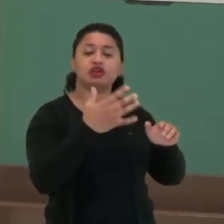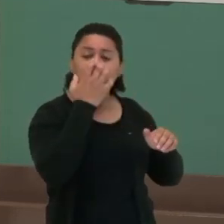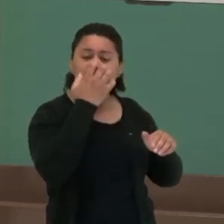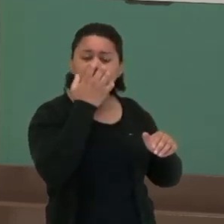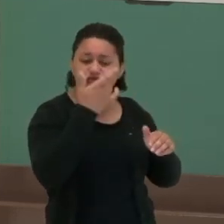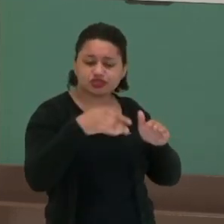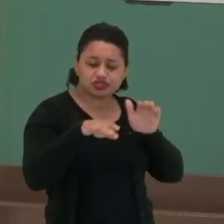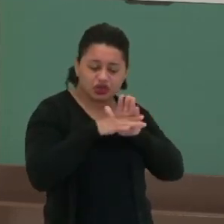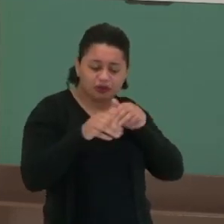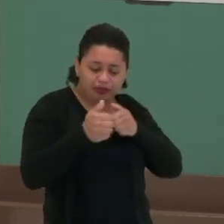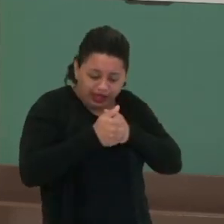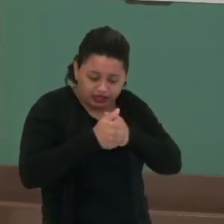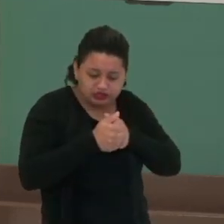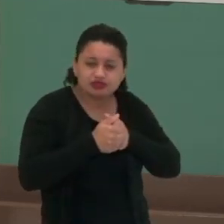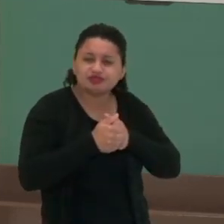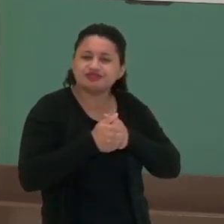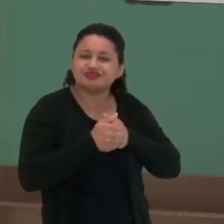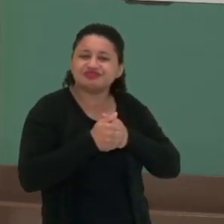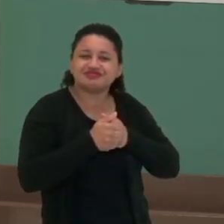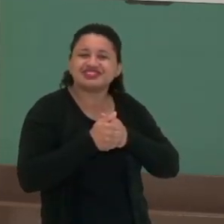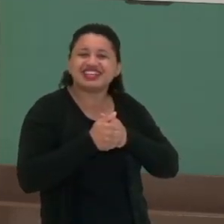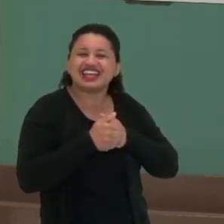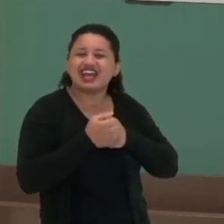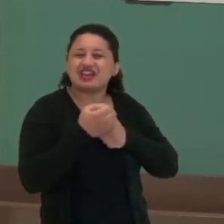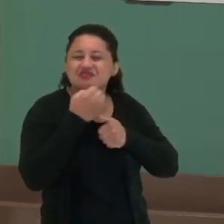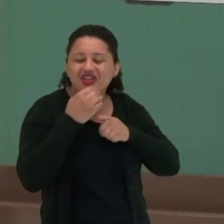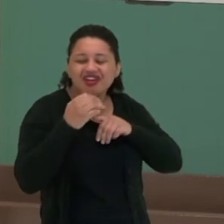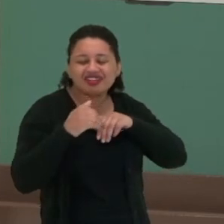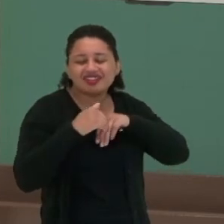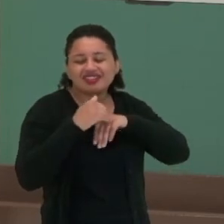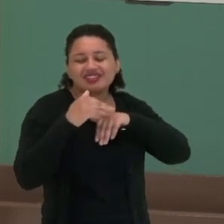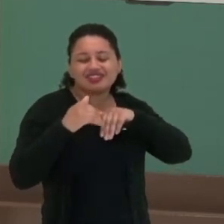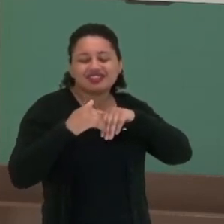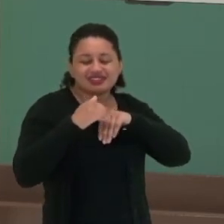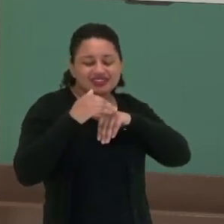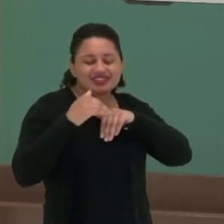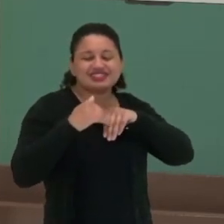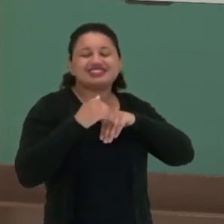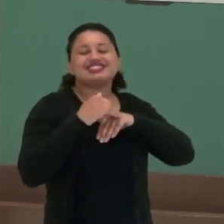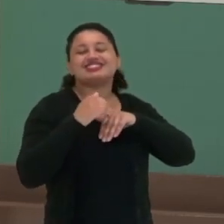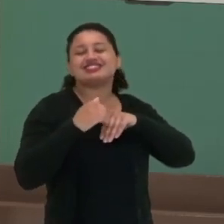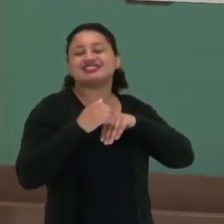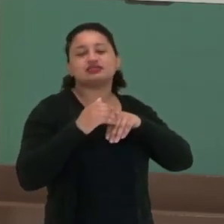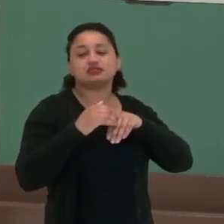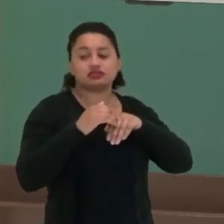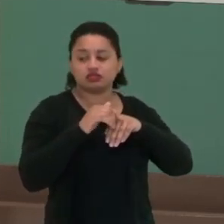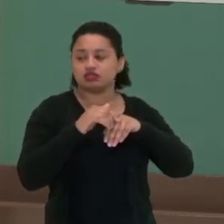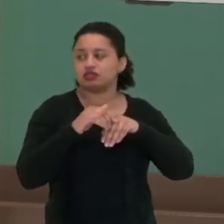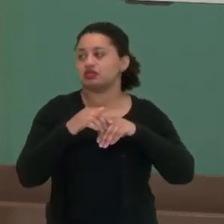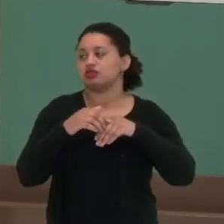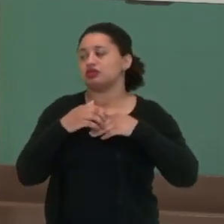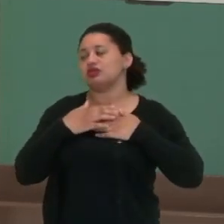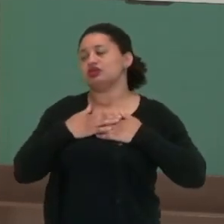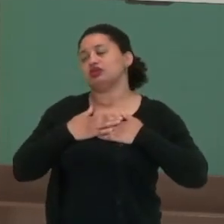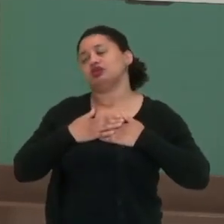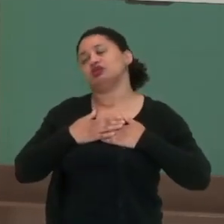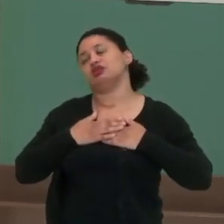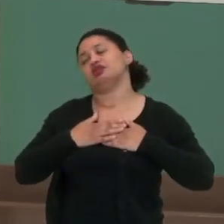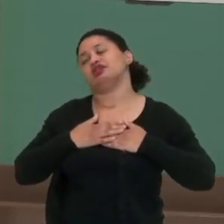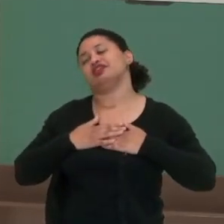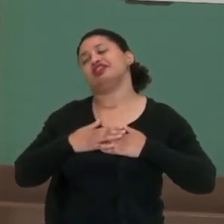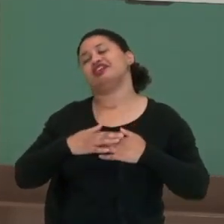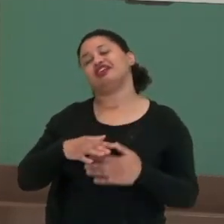era bonzinho. Ele só estava latindo para chamar a tua atenção. Ai, nossa, fiquei mais calmo. Até passei a mão no cachorro.